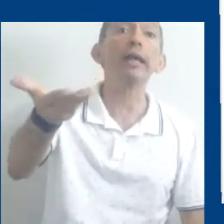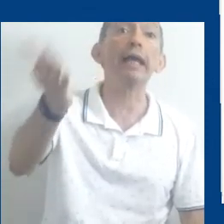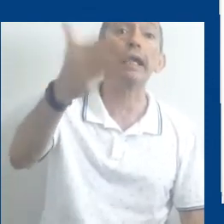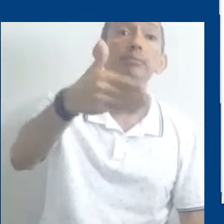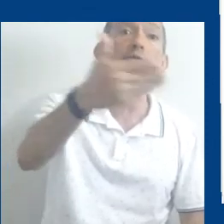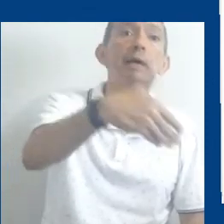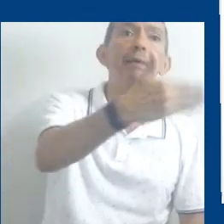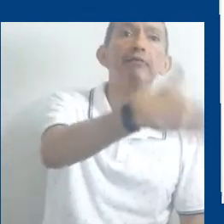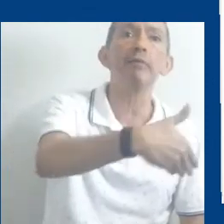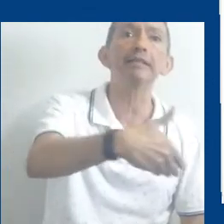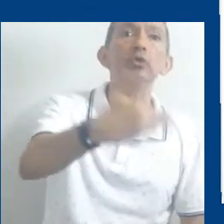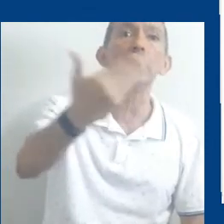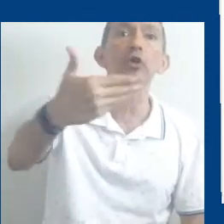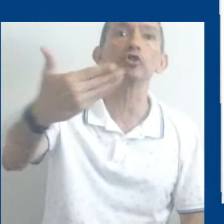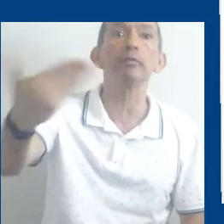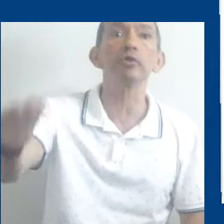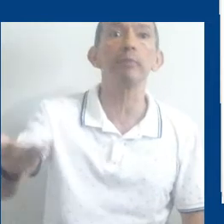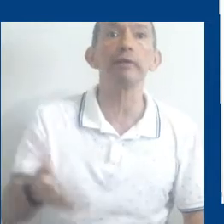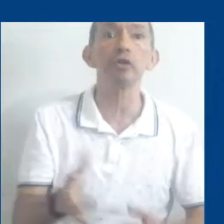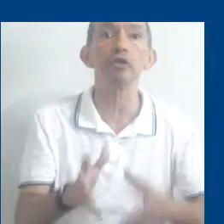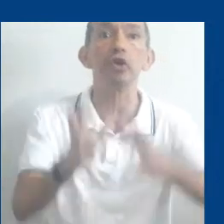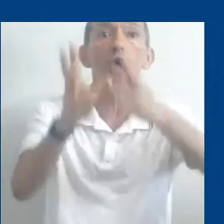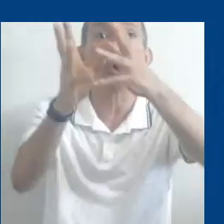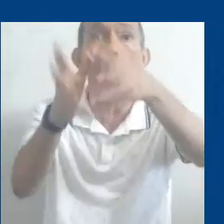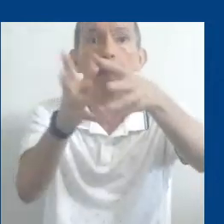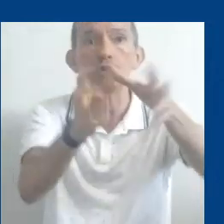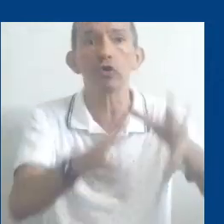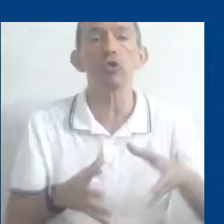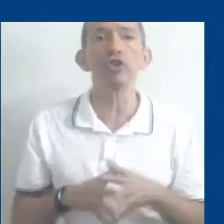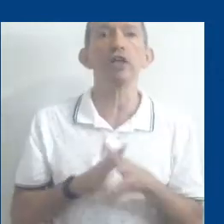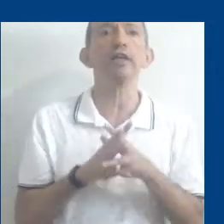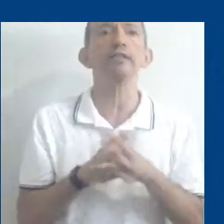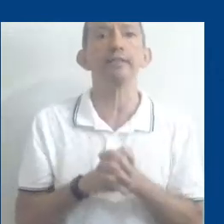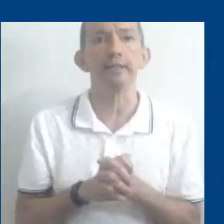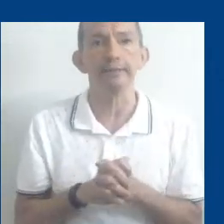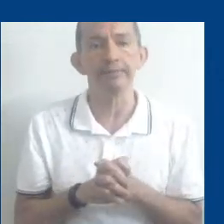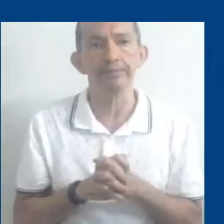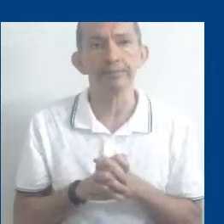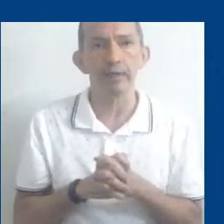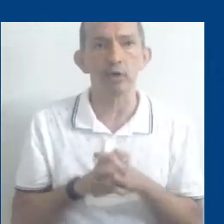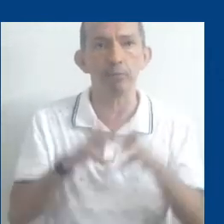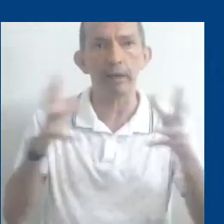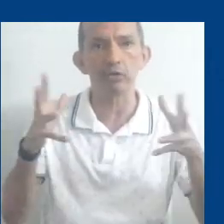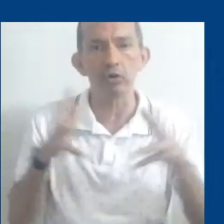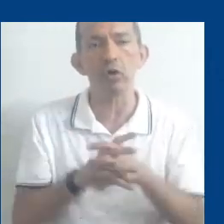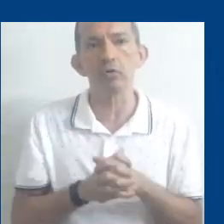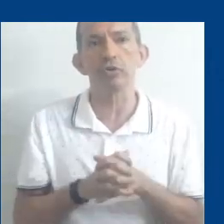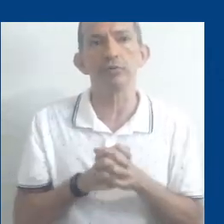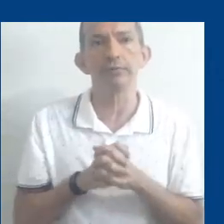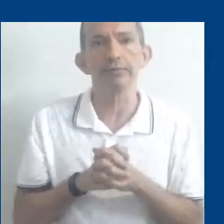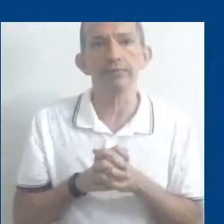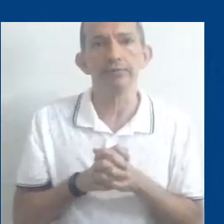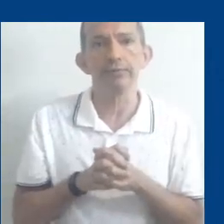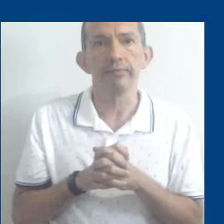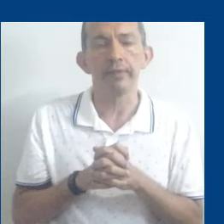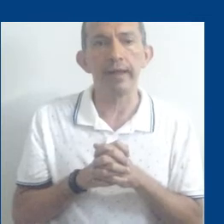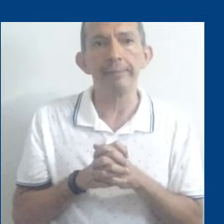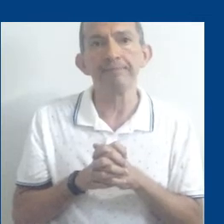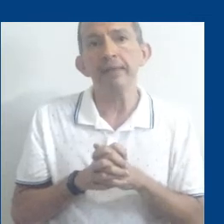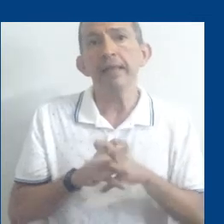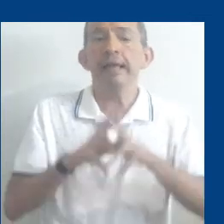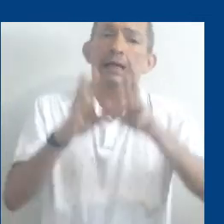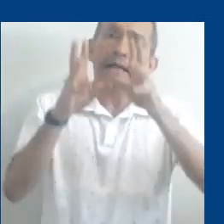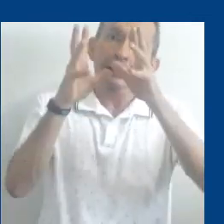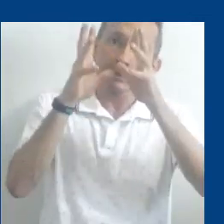qual a organela responsável pela formação do acrossoma do espermatozoide? Complexo golgiense, tá? Complexo de Golgi,